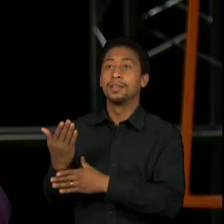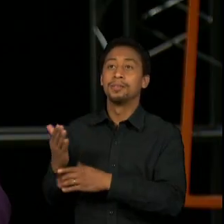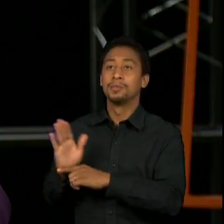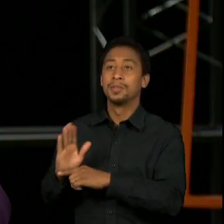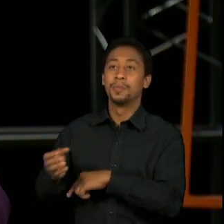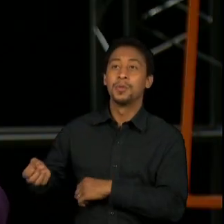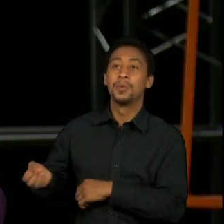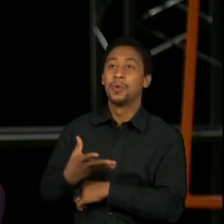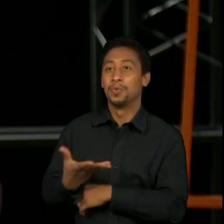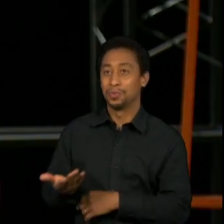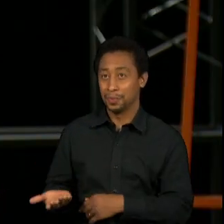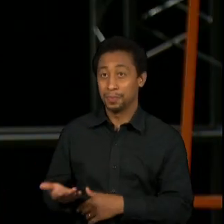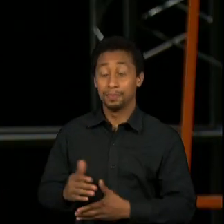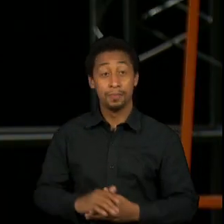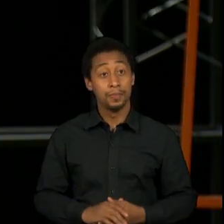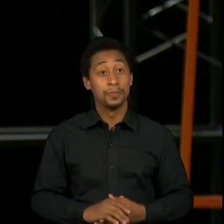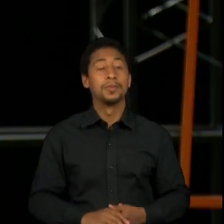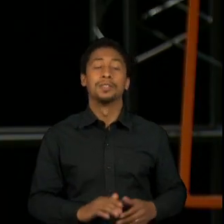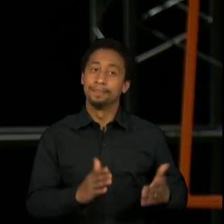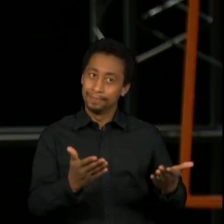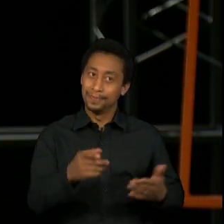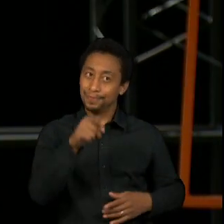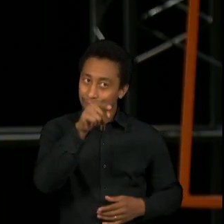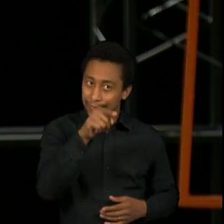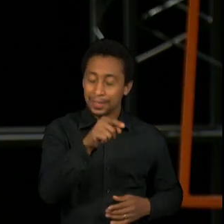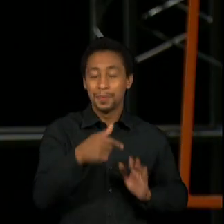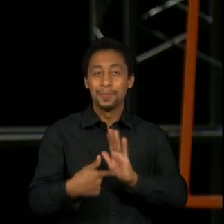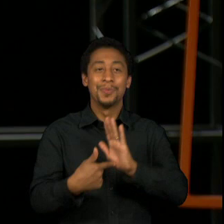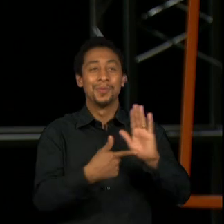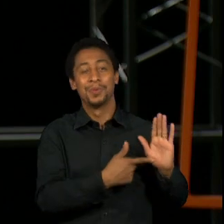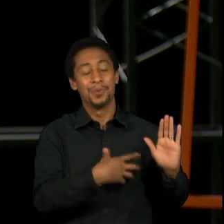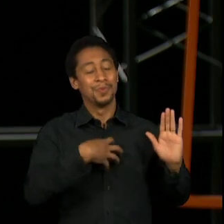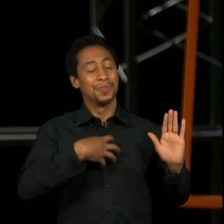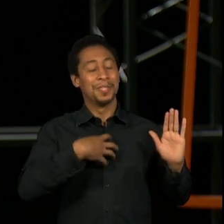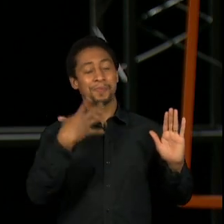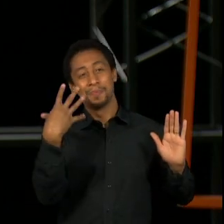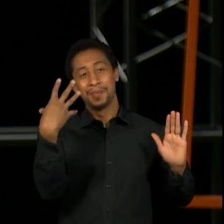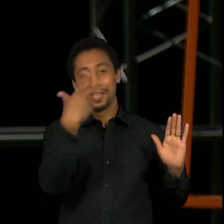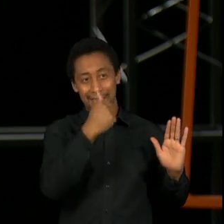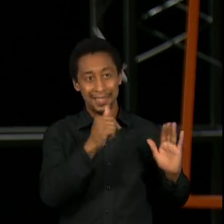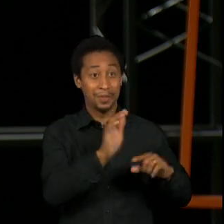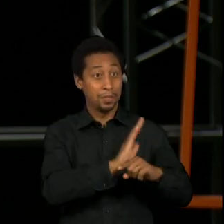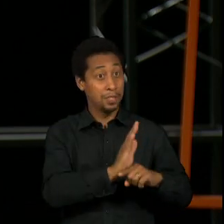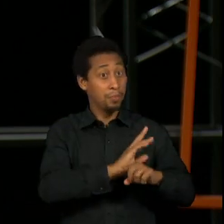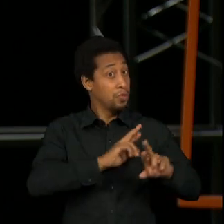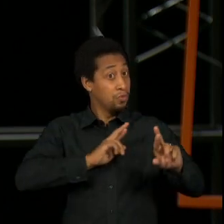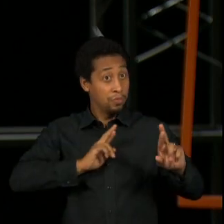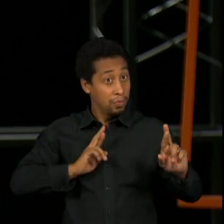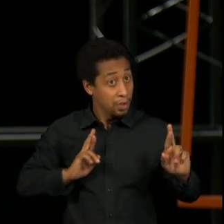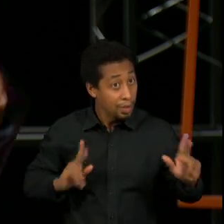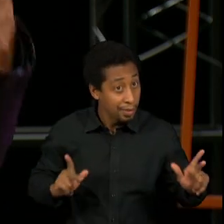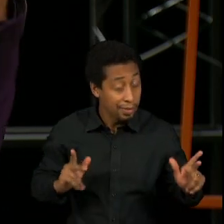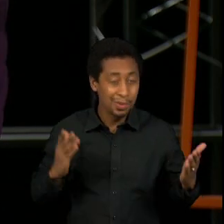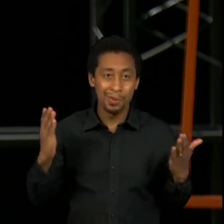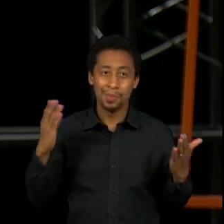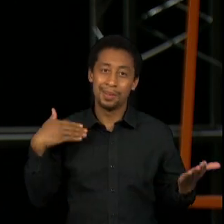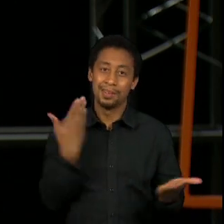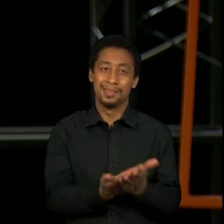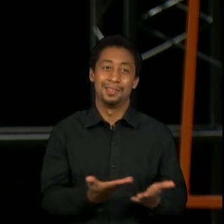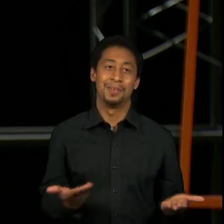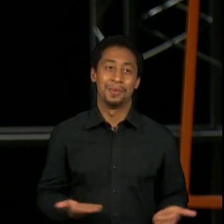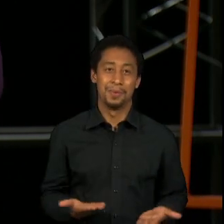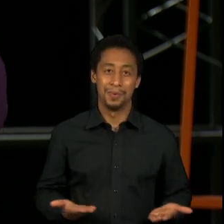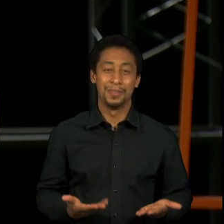qualquer forma, Helena, você inaugurou um padrão de beleza no cinema que era muito diferente do padrão que existia até então. Aquelas mocinhas